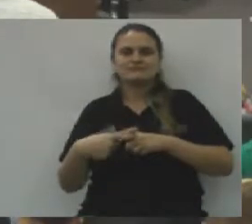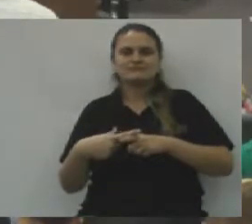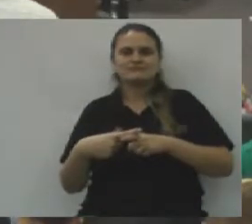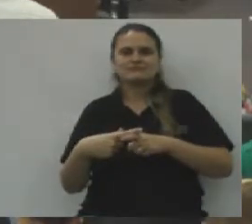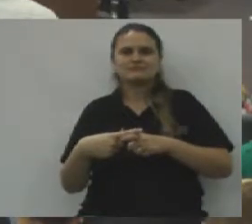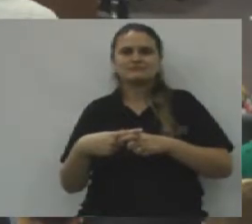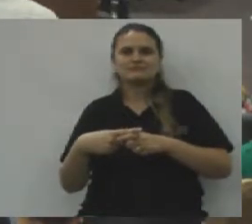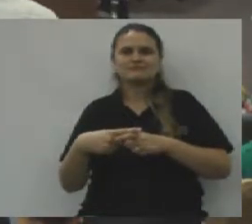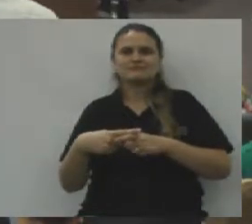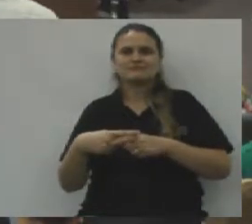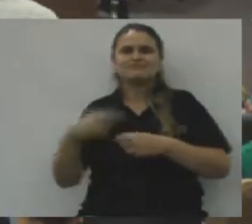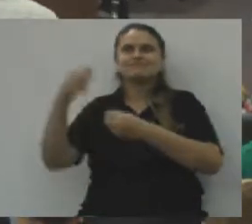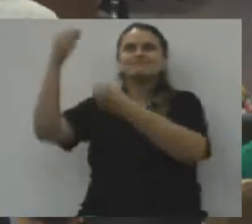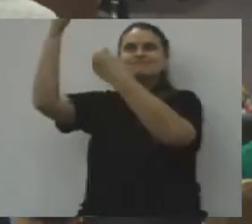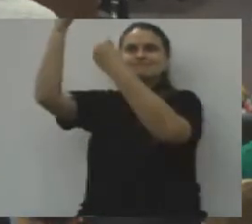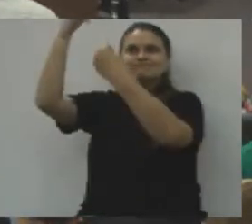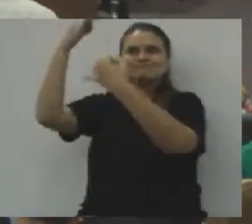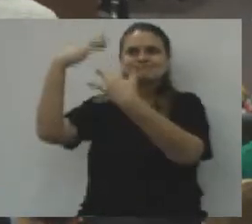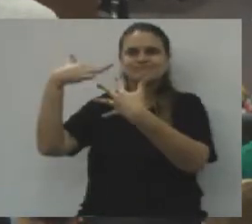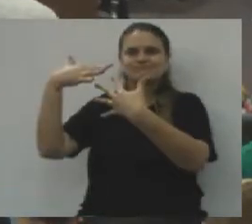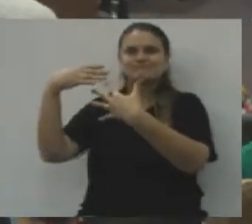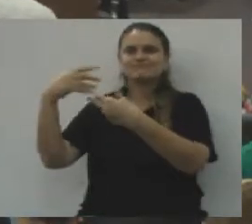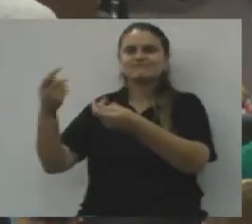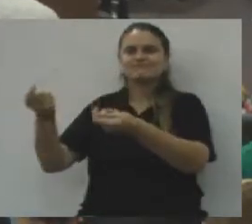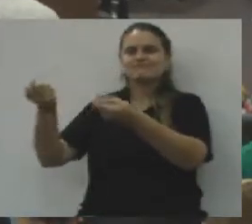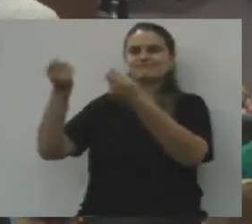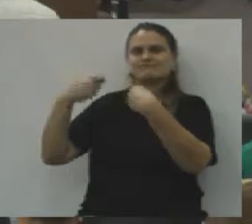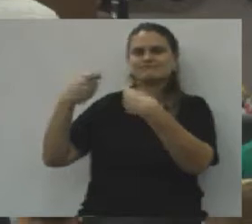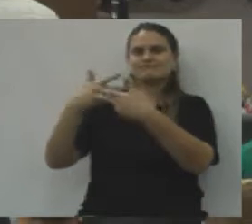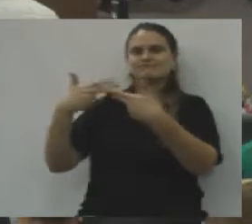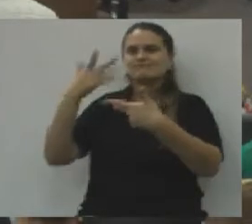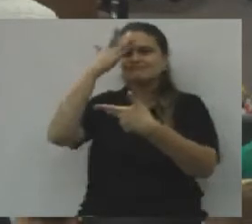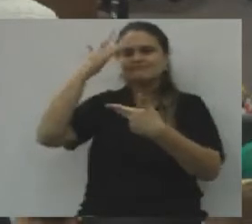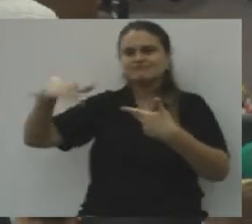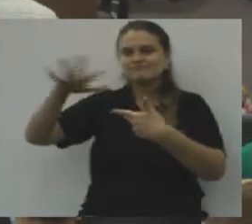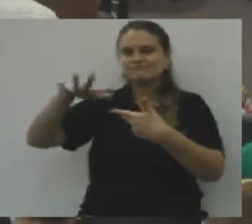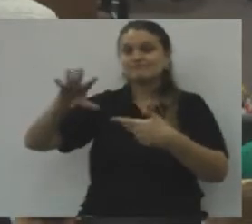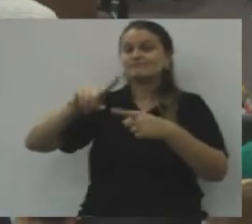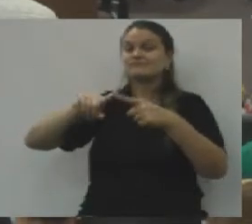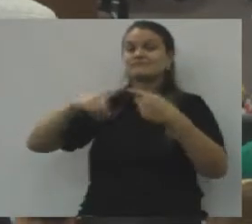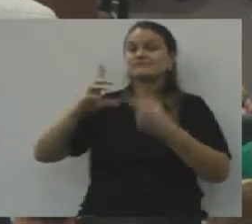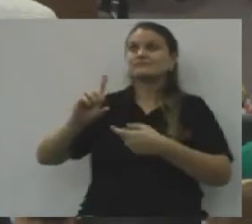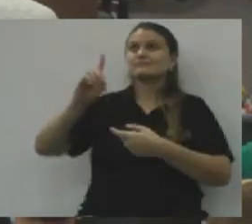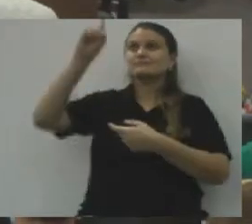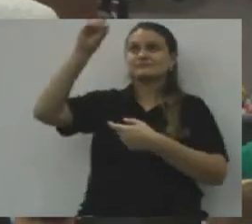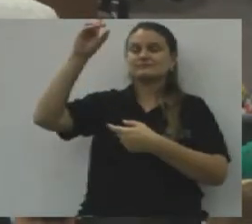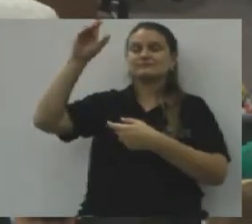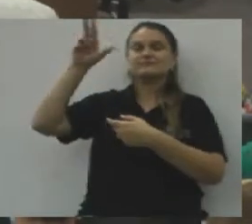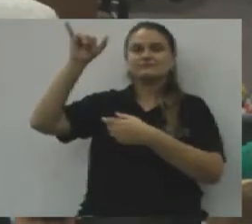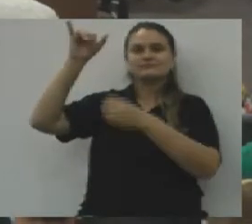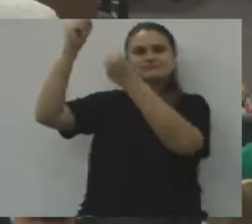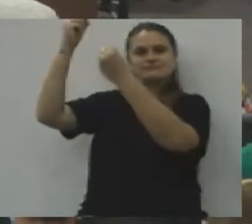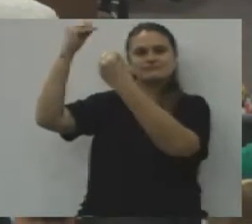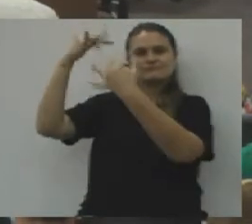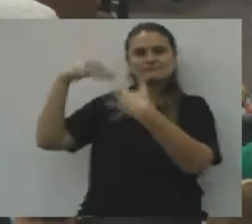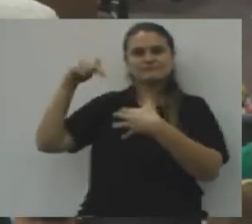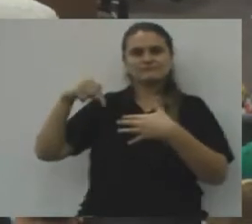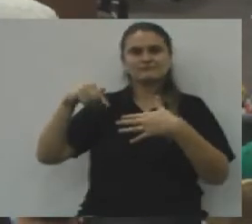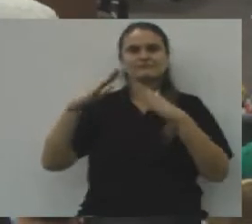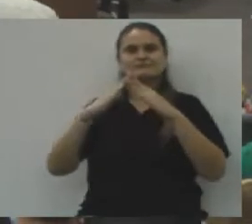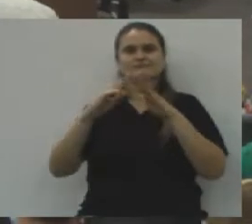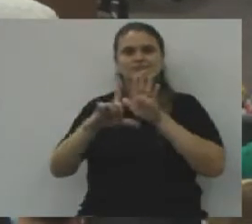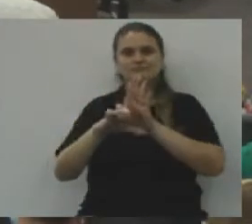venha dos homens, mas com certeza vocês terão a recompensa de Deus. Aqui da Câmara de